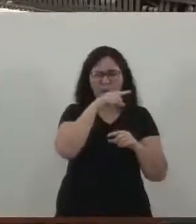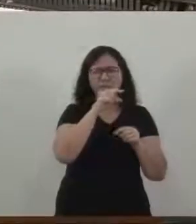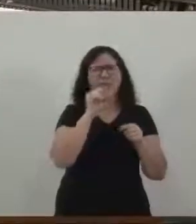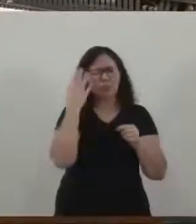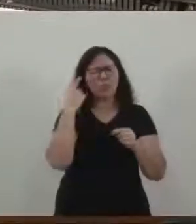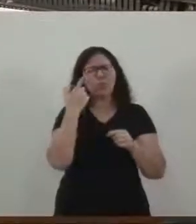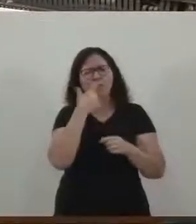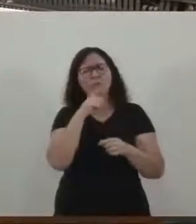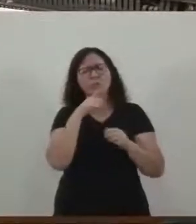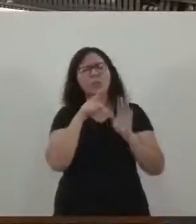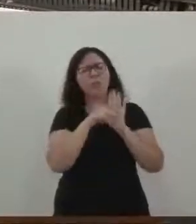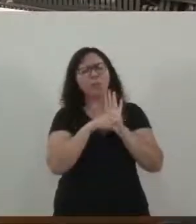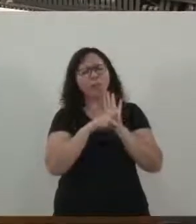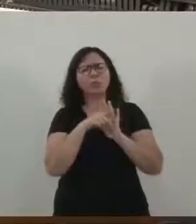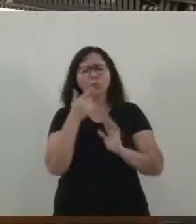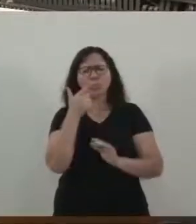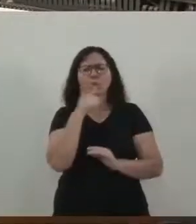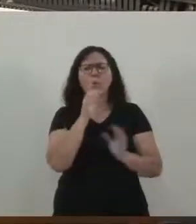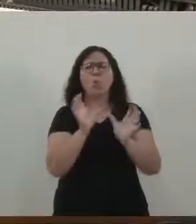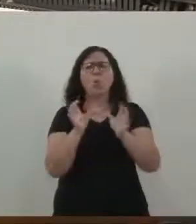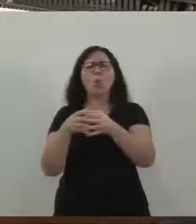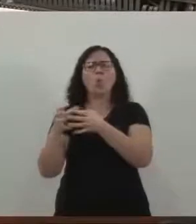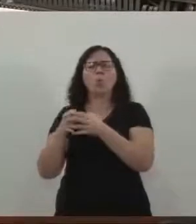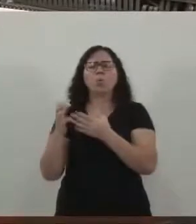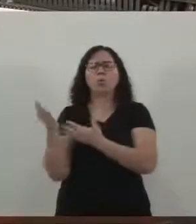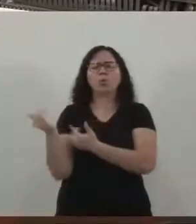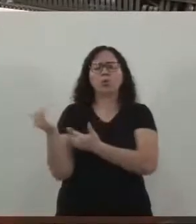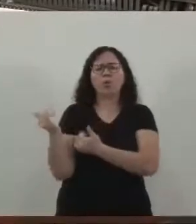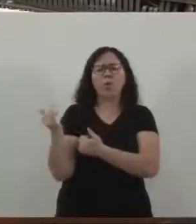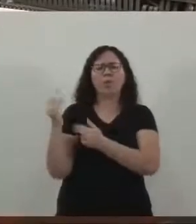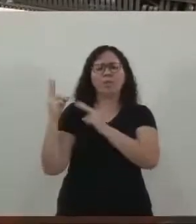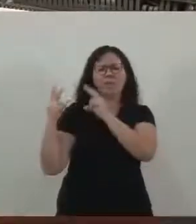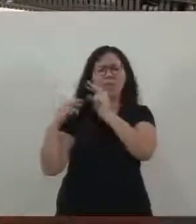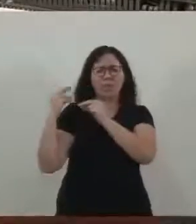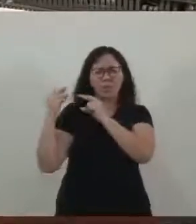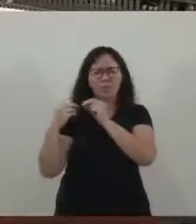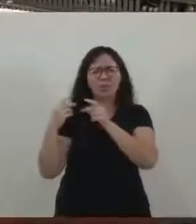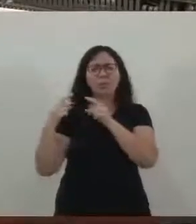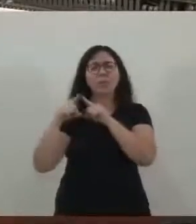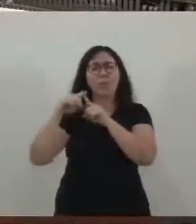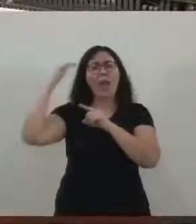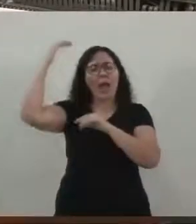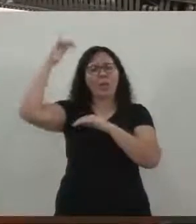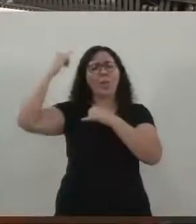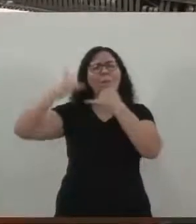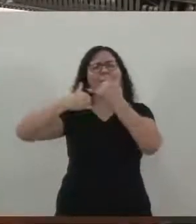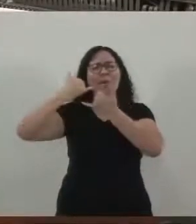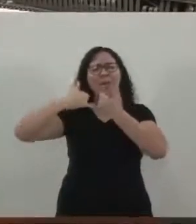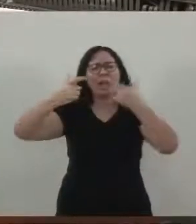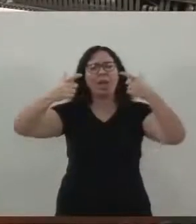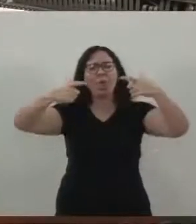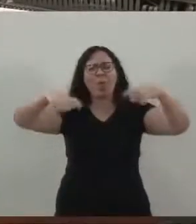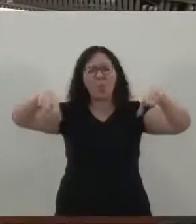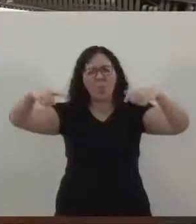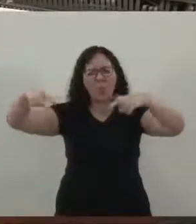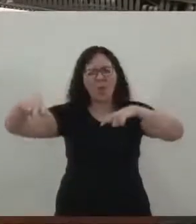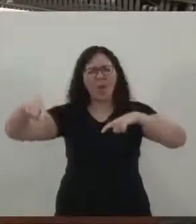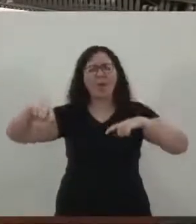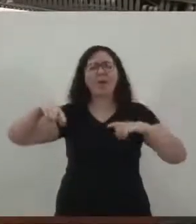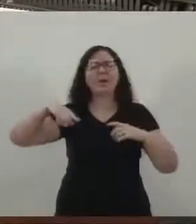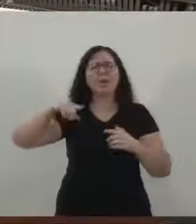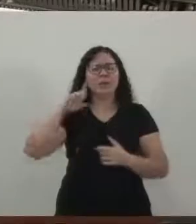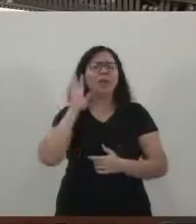dado muito resultado, a gente tem visto grupos de jovens, adolescentes aí, e até adultos brincando nessas quadras de 3, é